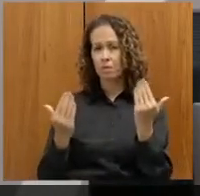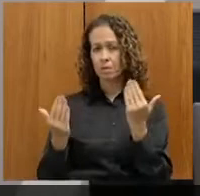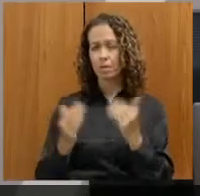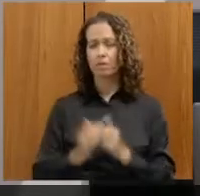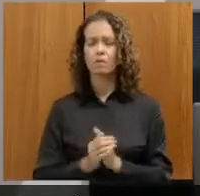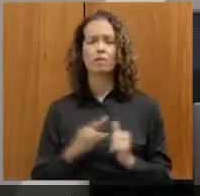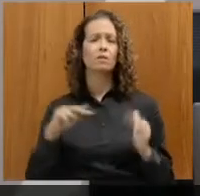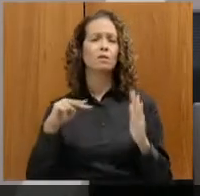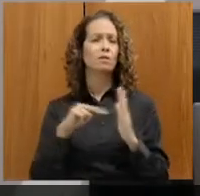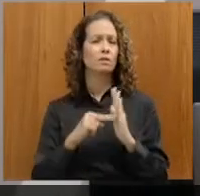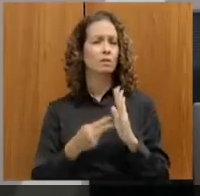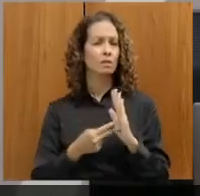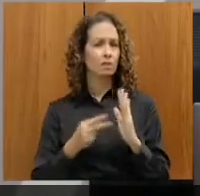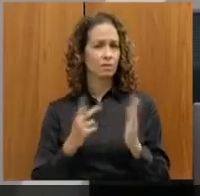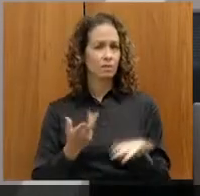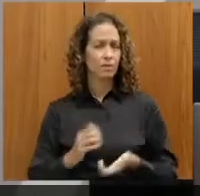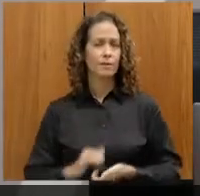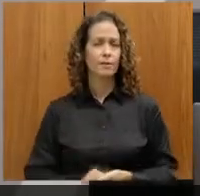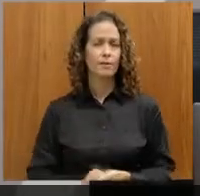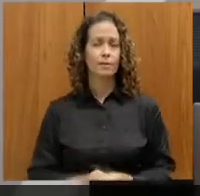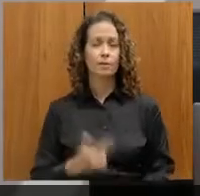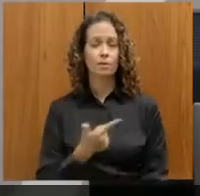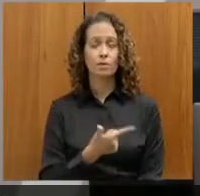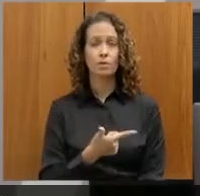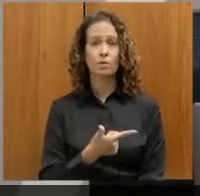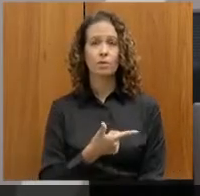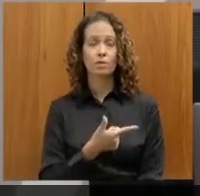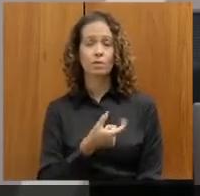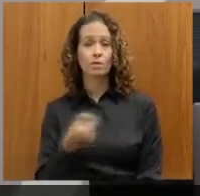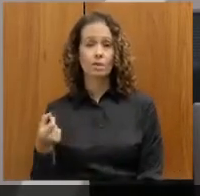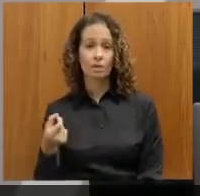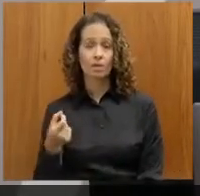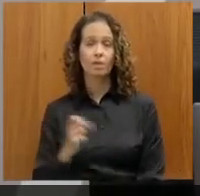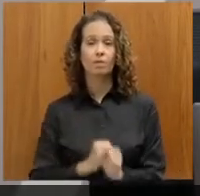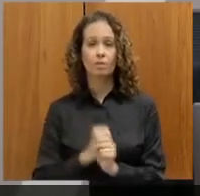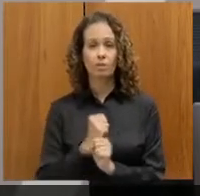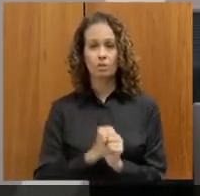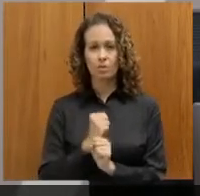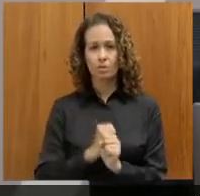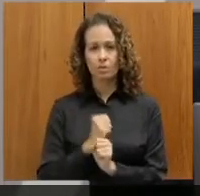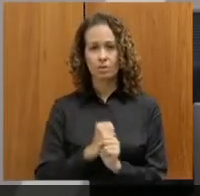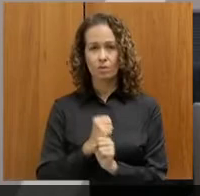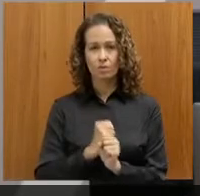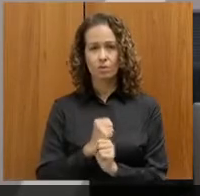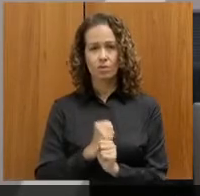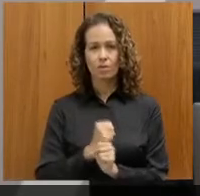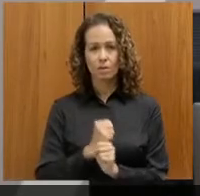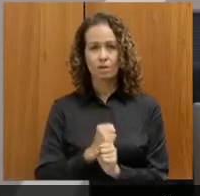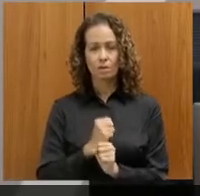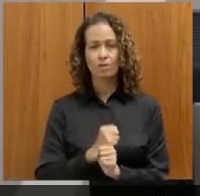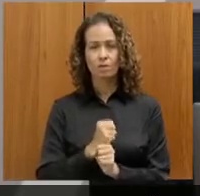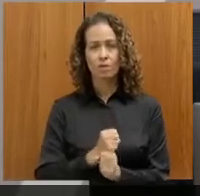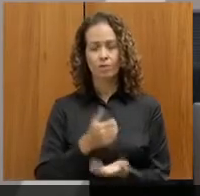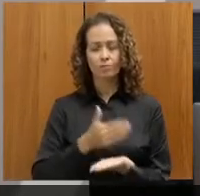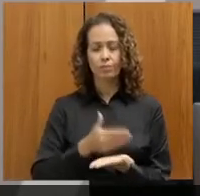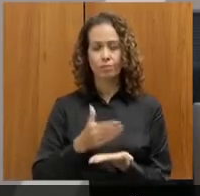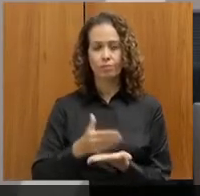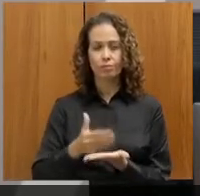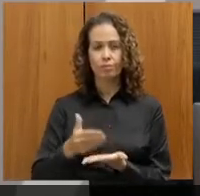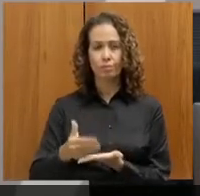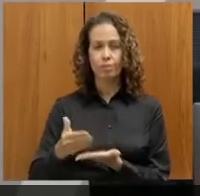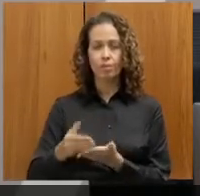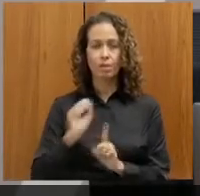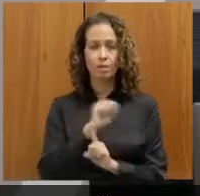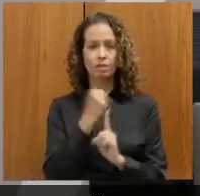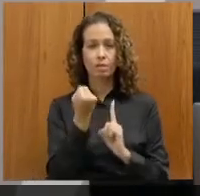O que significa 200 anos de cofinanciamento da Assistência